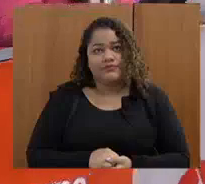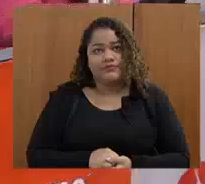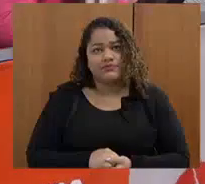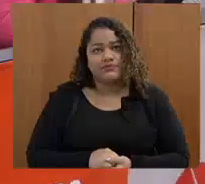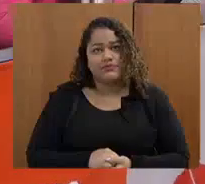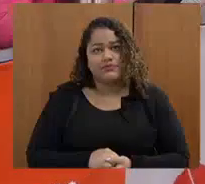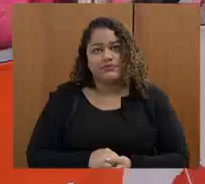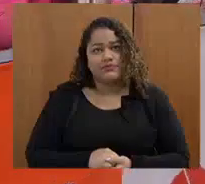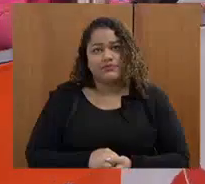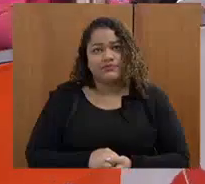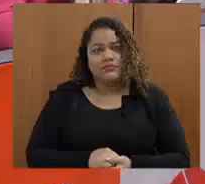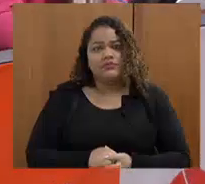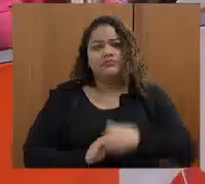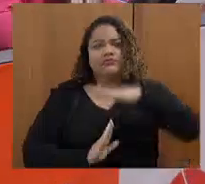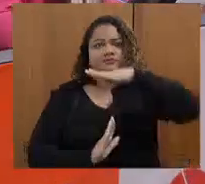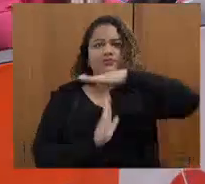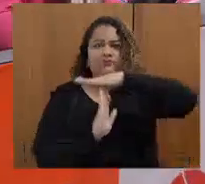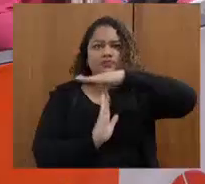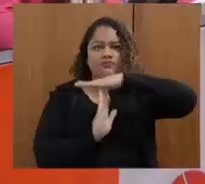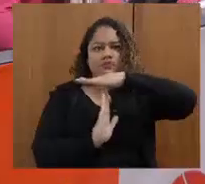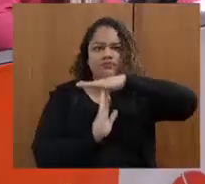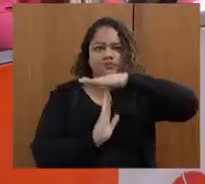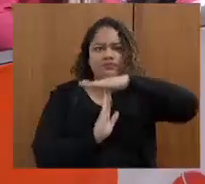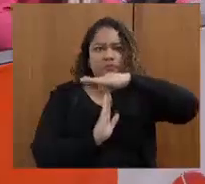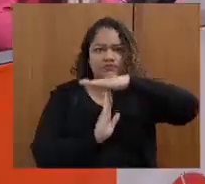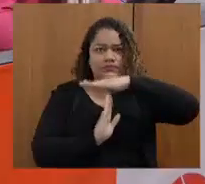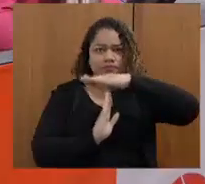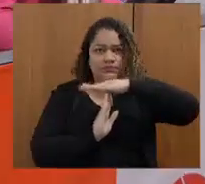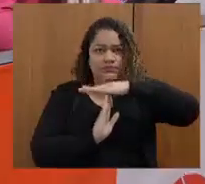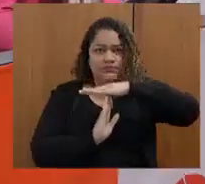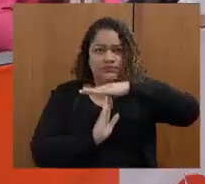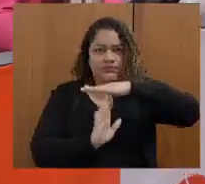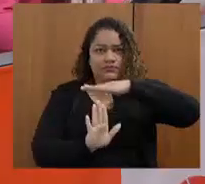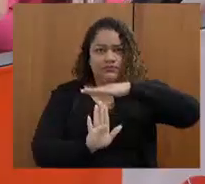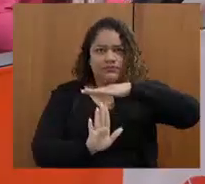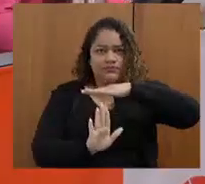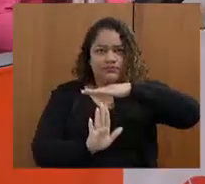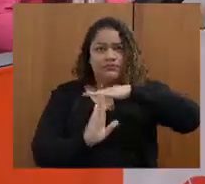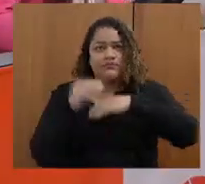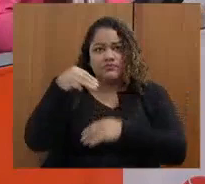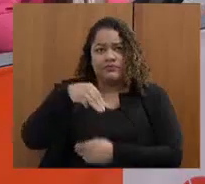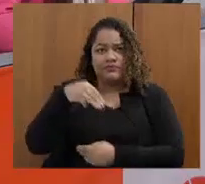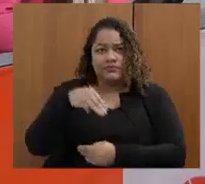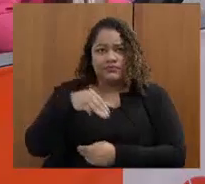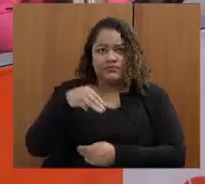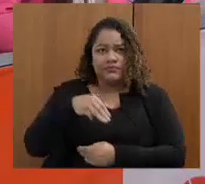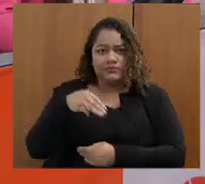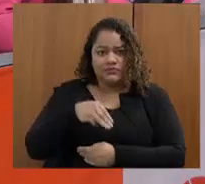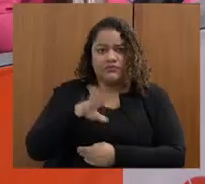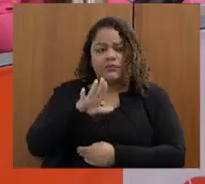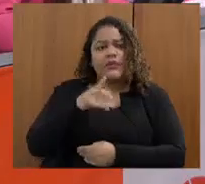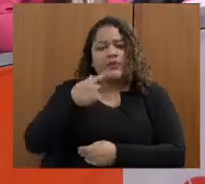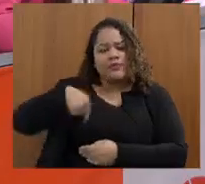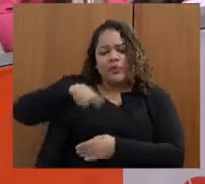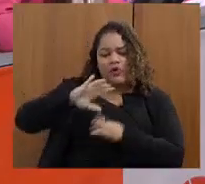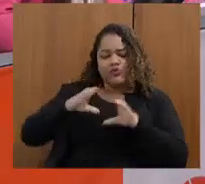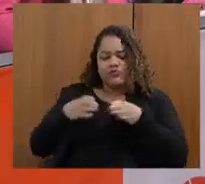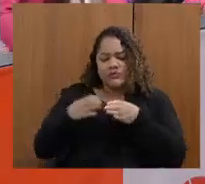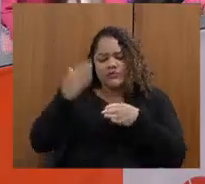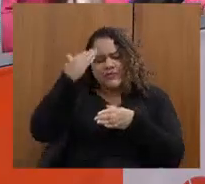eu vou suspender os trabalhos por uns minutinhos só para entendimentos aqui dos trabalhos da própria comissão tá